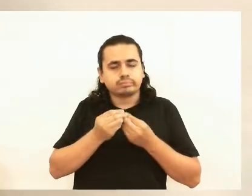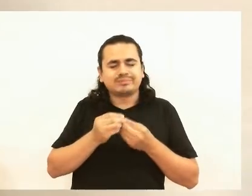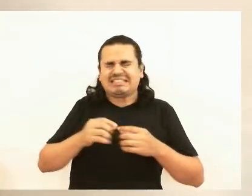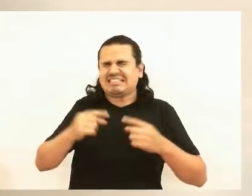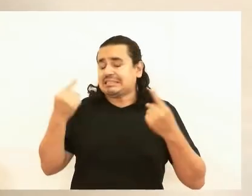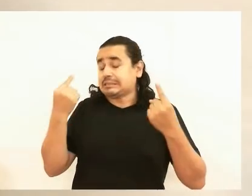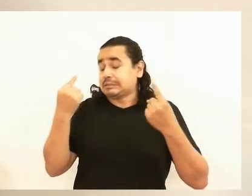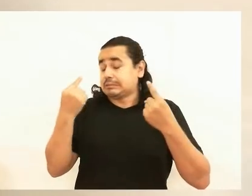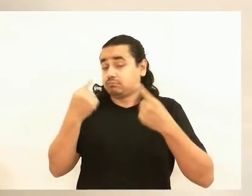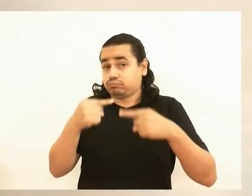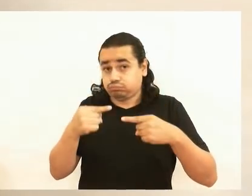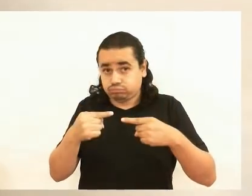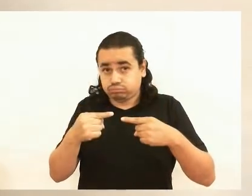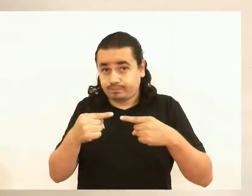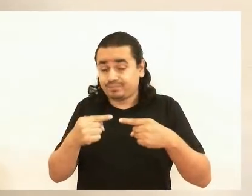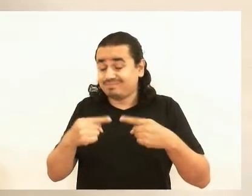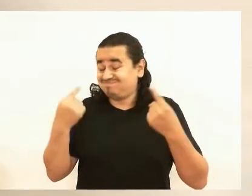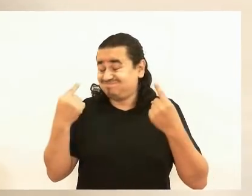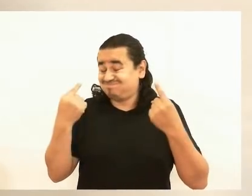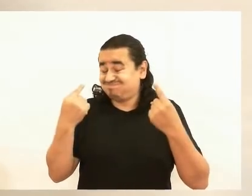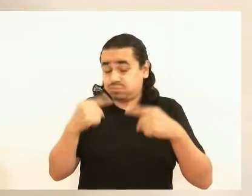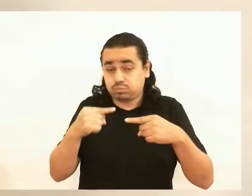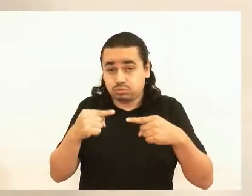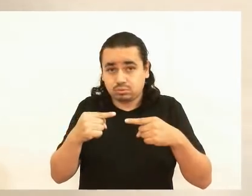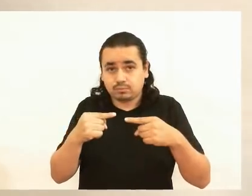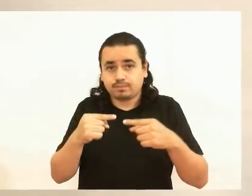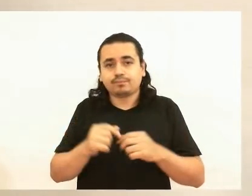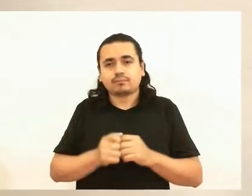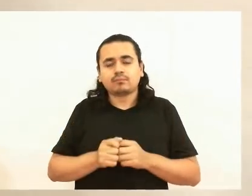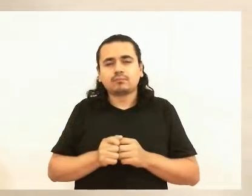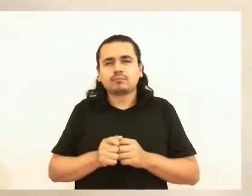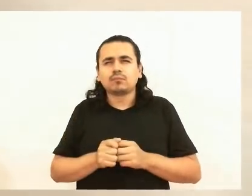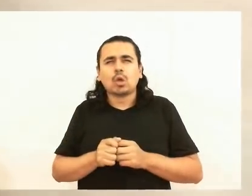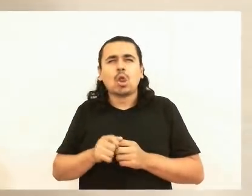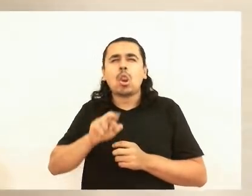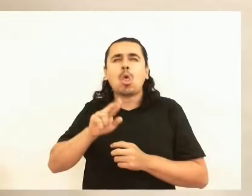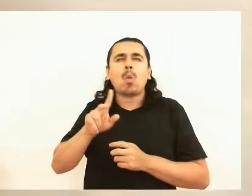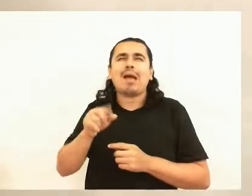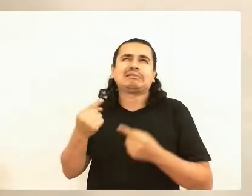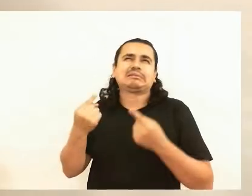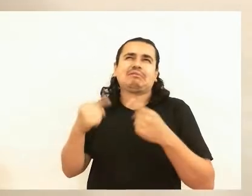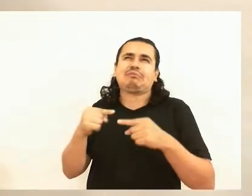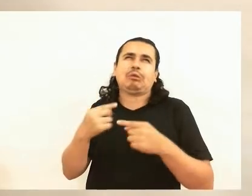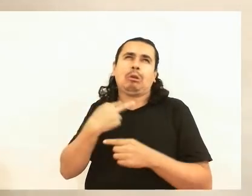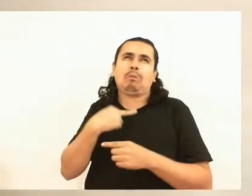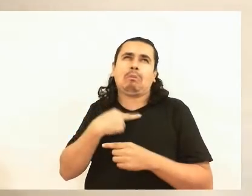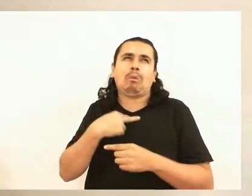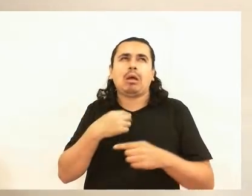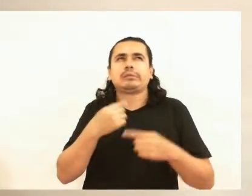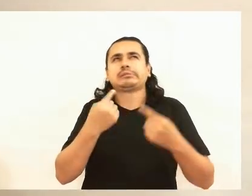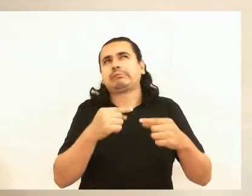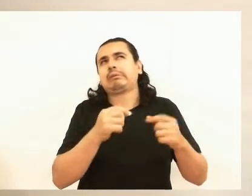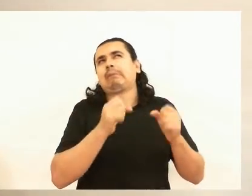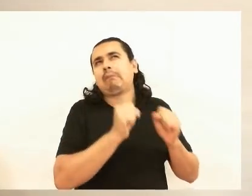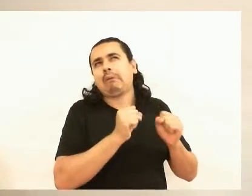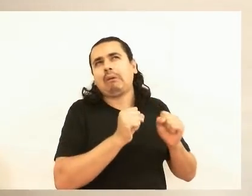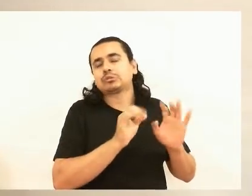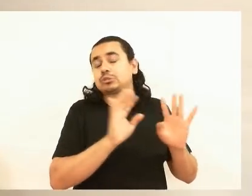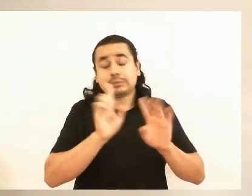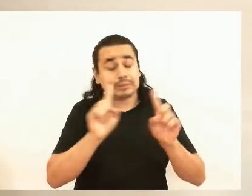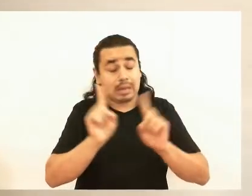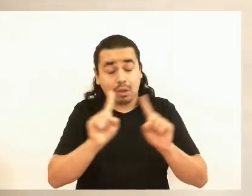é um super desafio e não é um desafio de na não pode agora pode